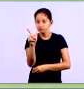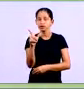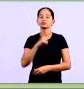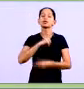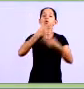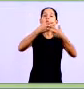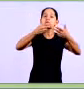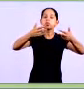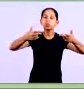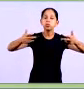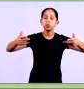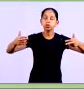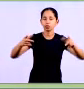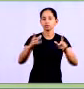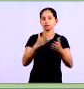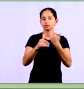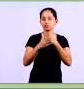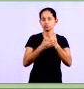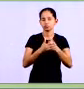mercadorias